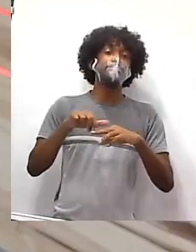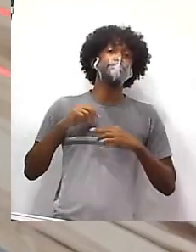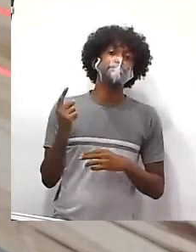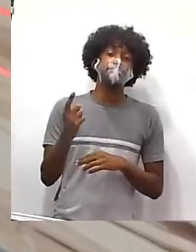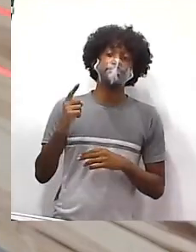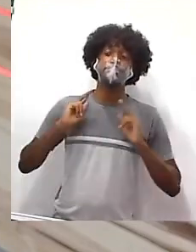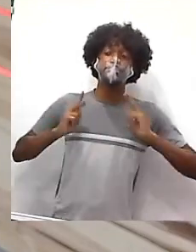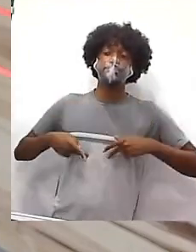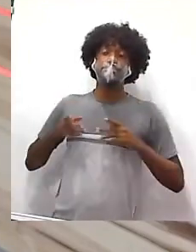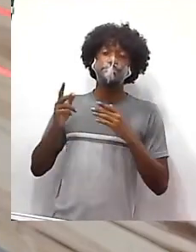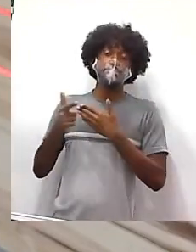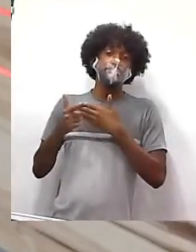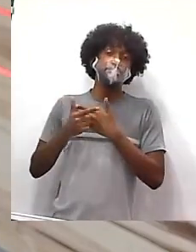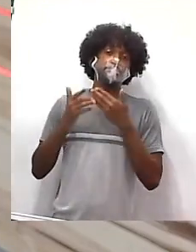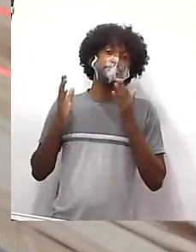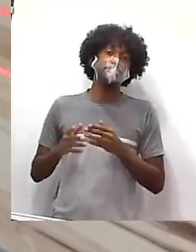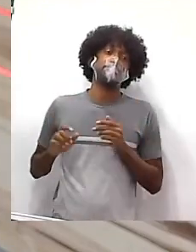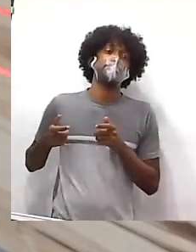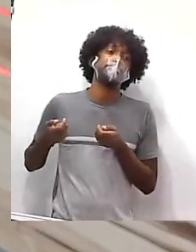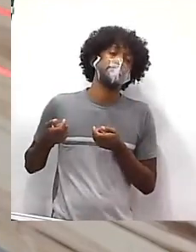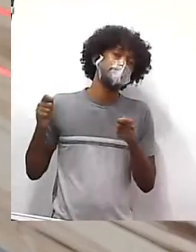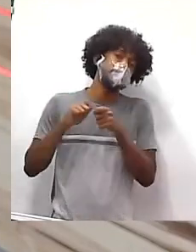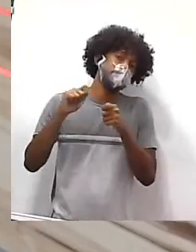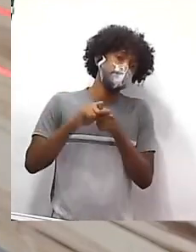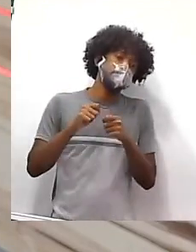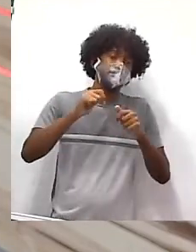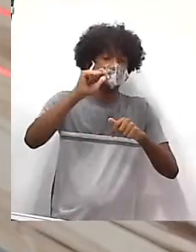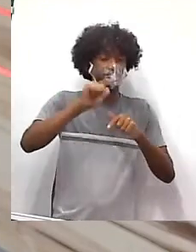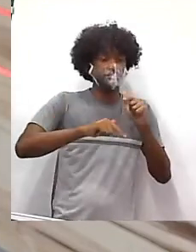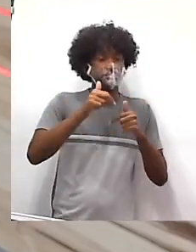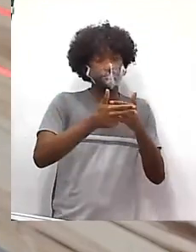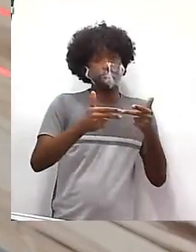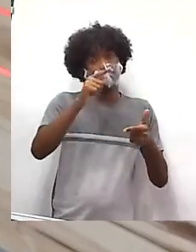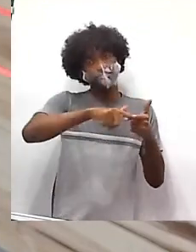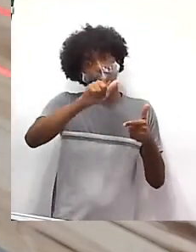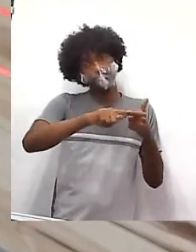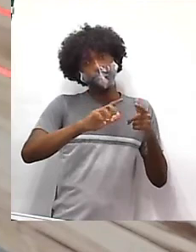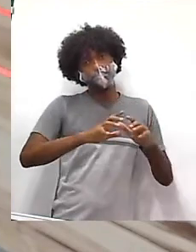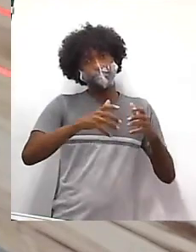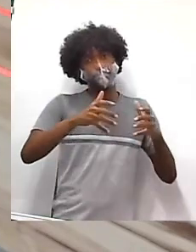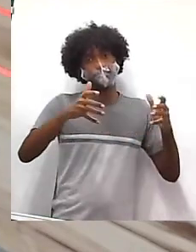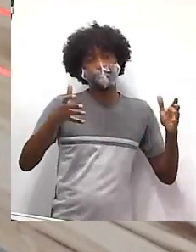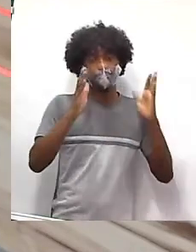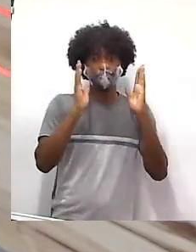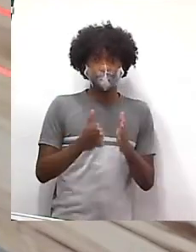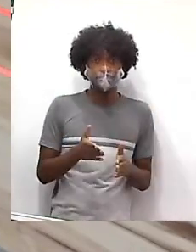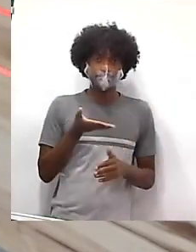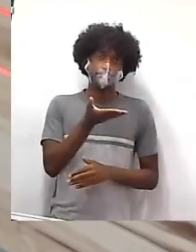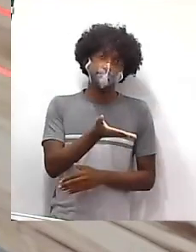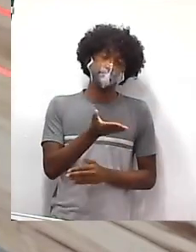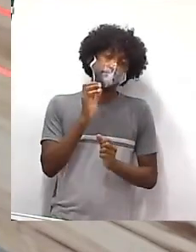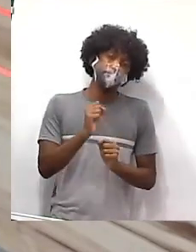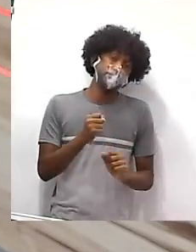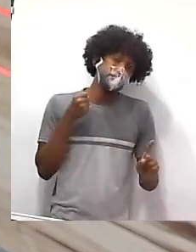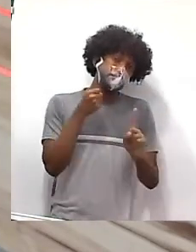ser humano, ele acaba interferindo nesses impactos ambientais. Impactos esses que vai